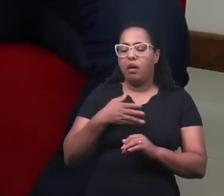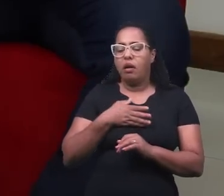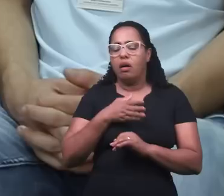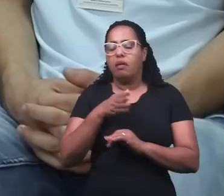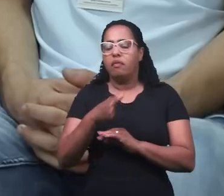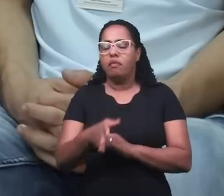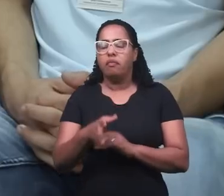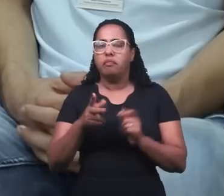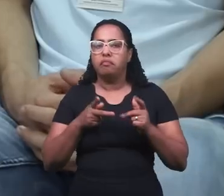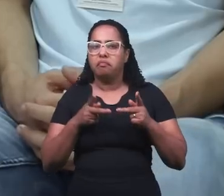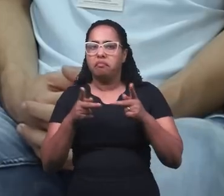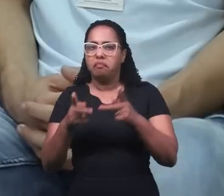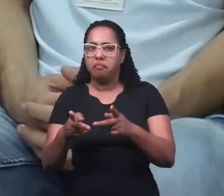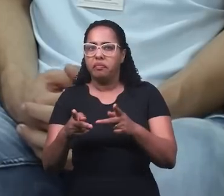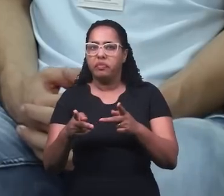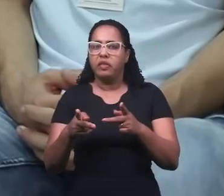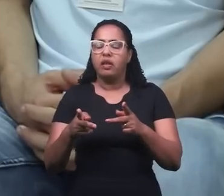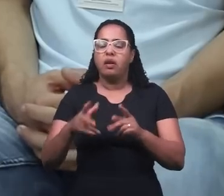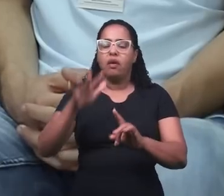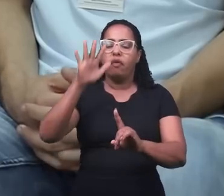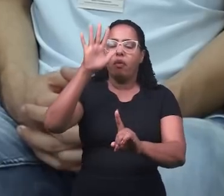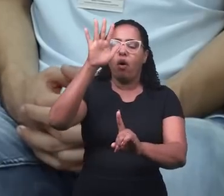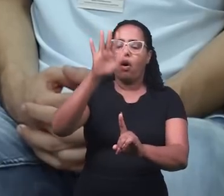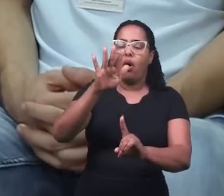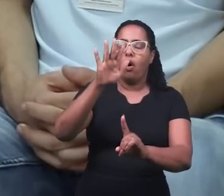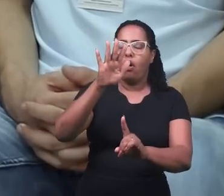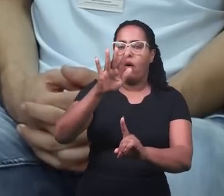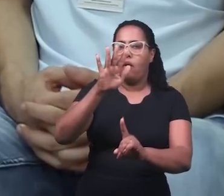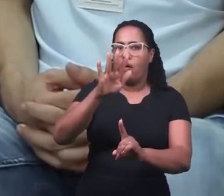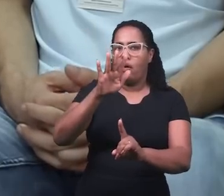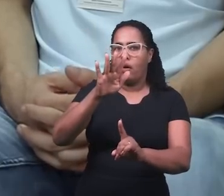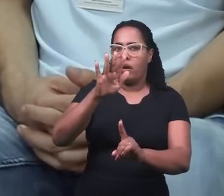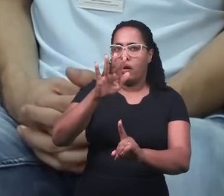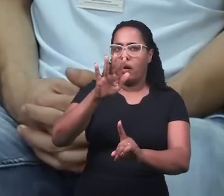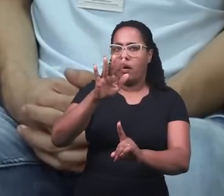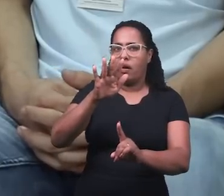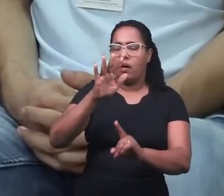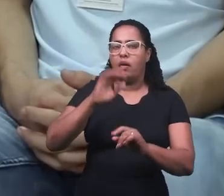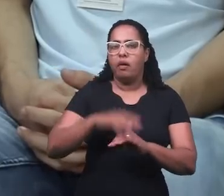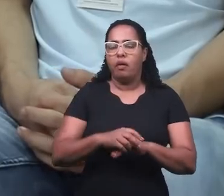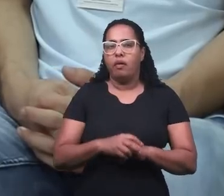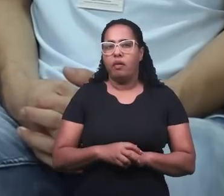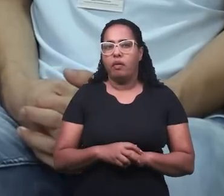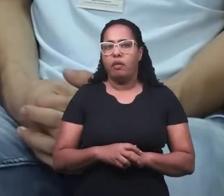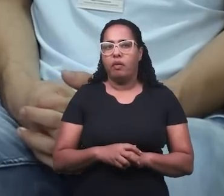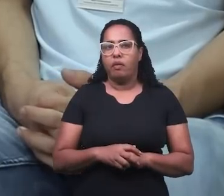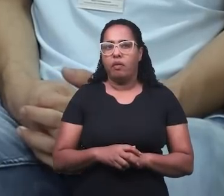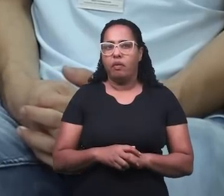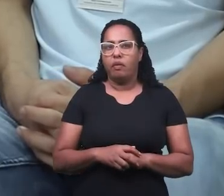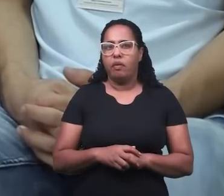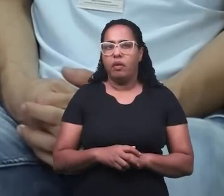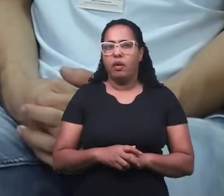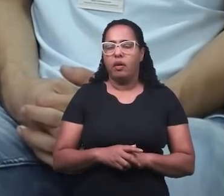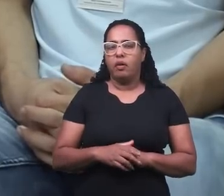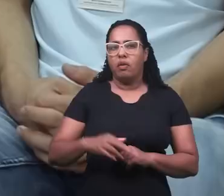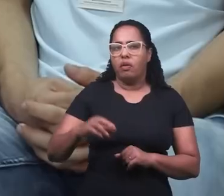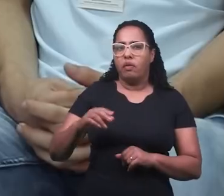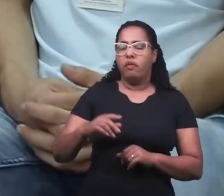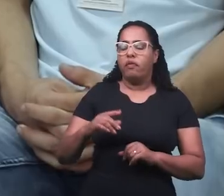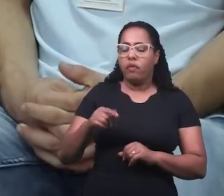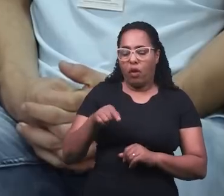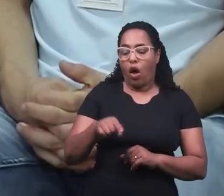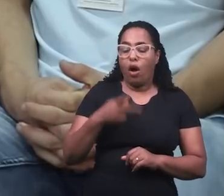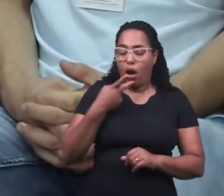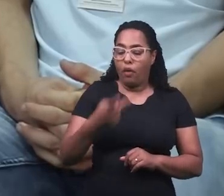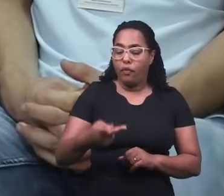fluente. E quando fomos orar ali, nós falamos assim, olha, o nome dele é Luca. Falou assim,